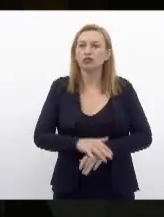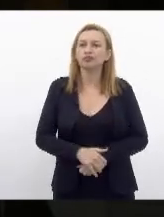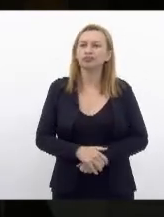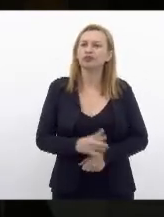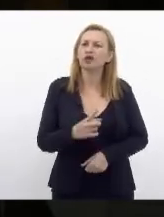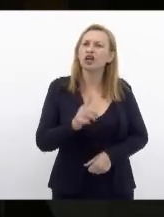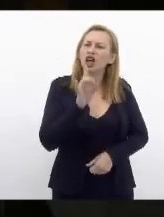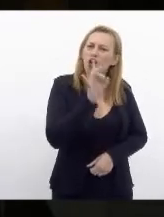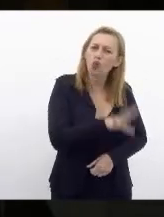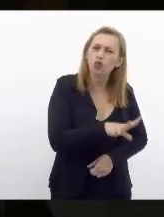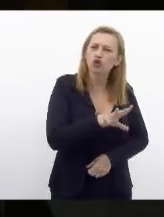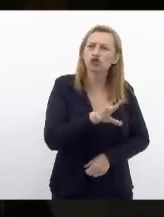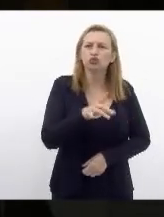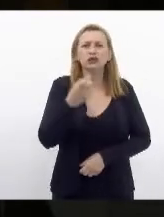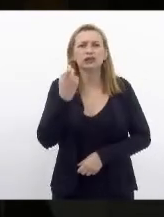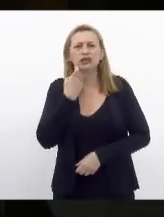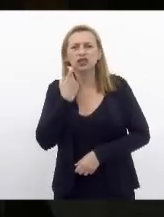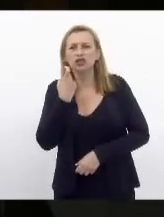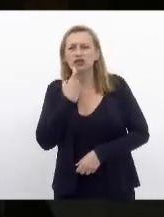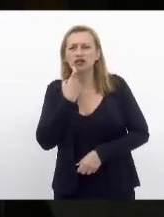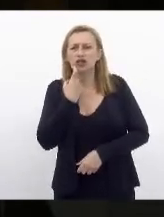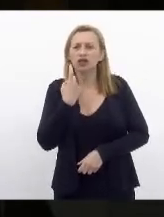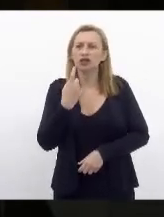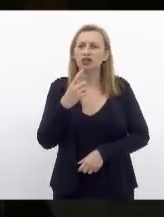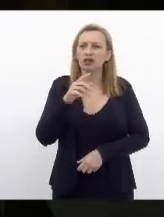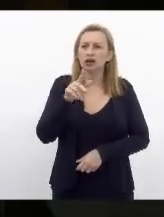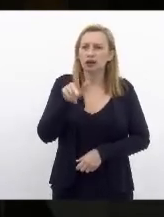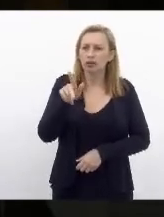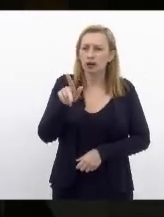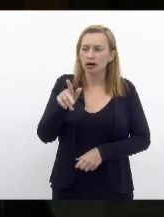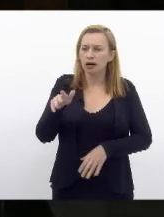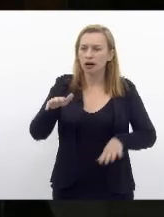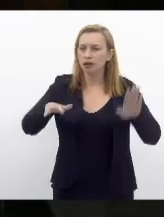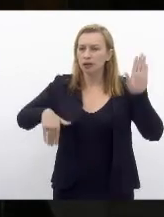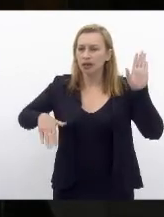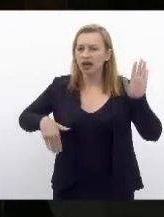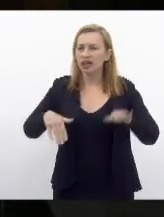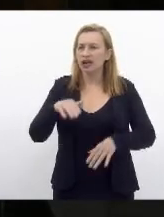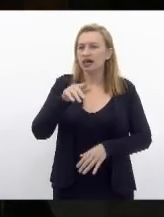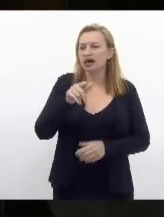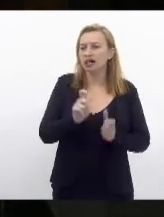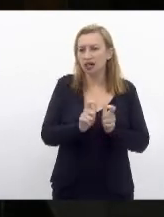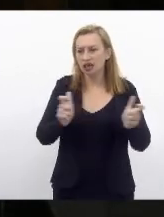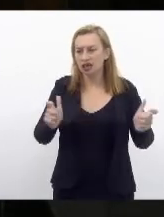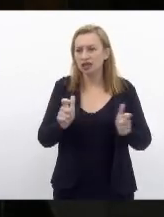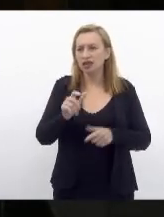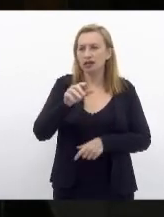Nós, na última sexta-feira, nós estivemos em Praia Grande, em Mangaratiba,